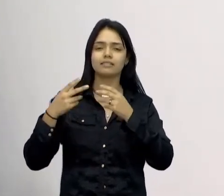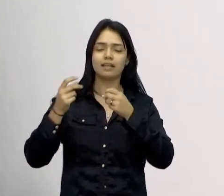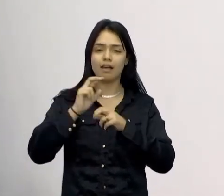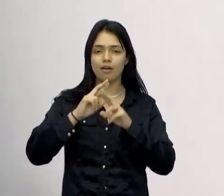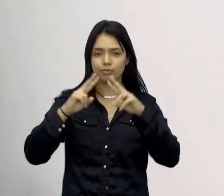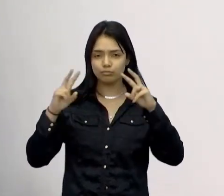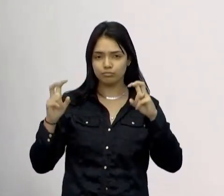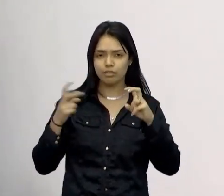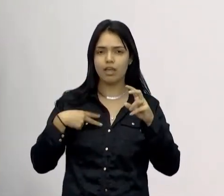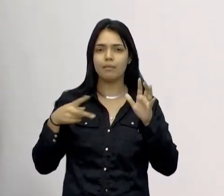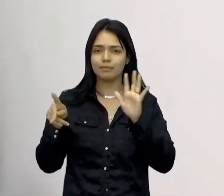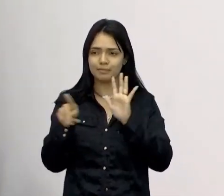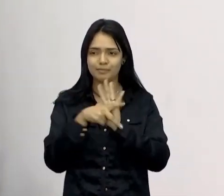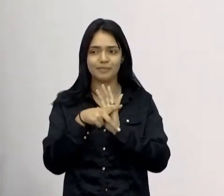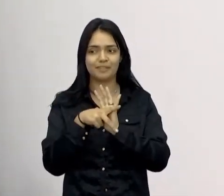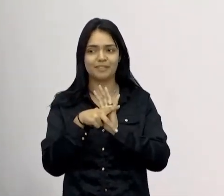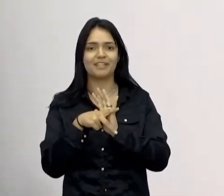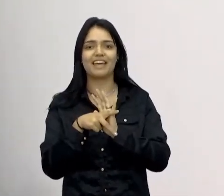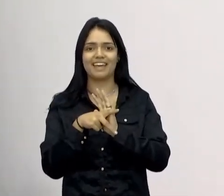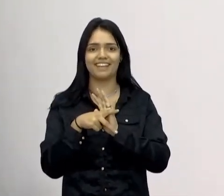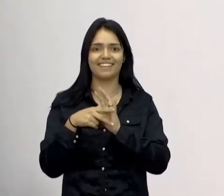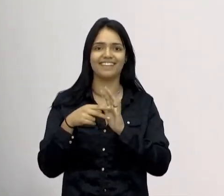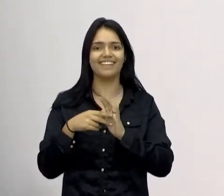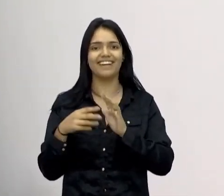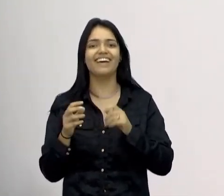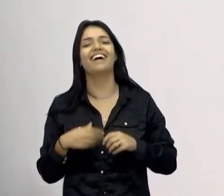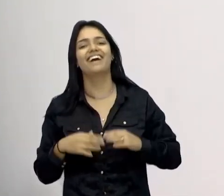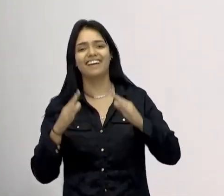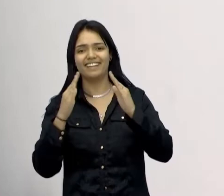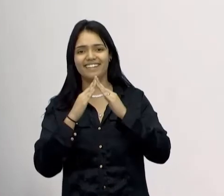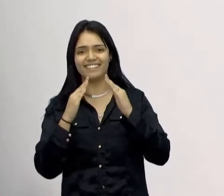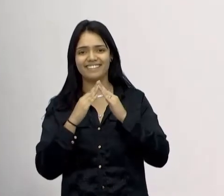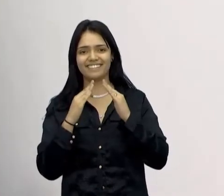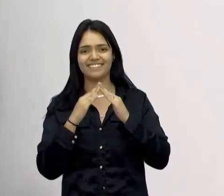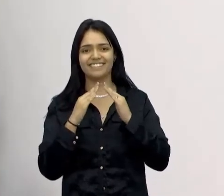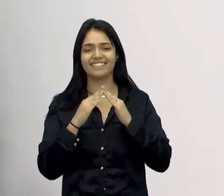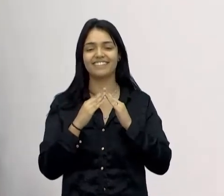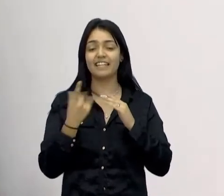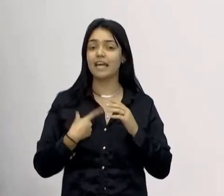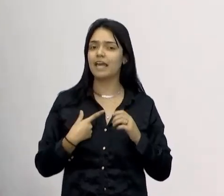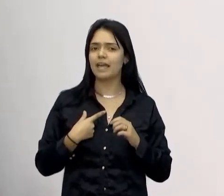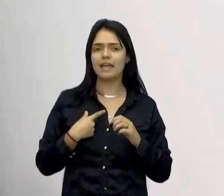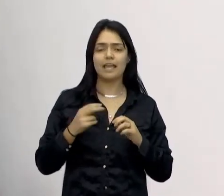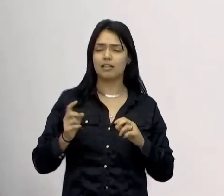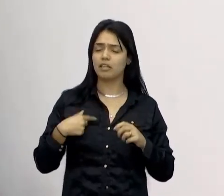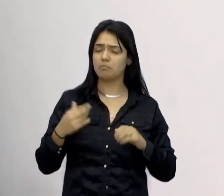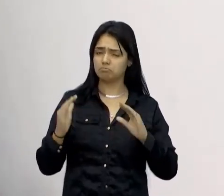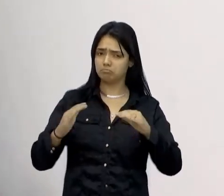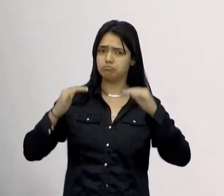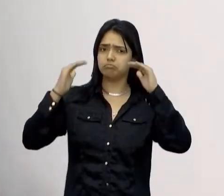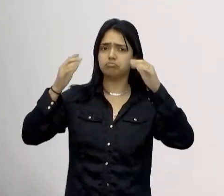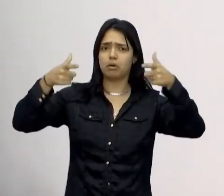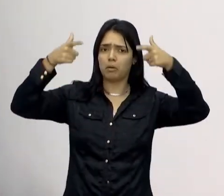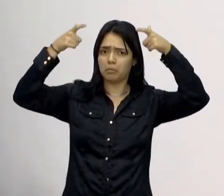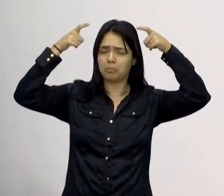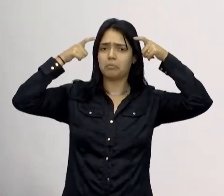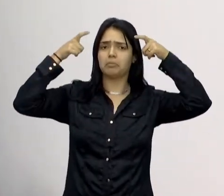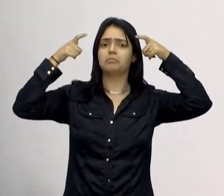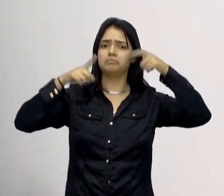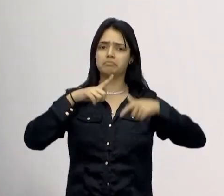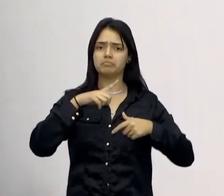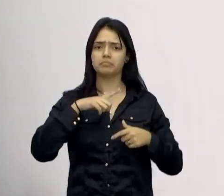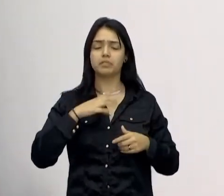uma casa nobiliárquica europeia, ou seja, é uma casa de nobres. Ela